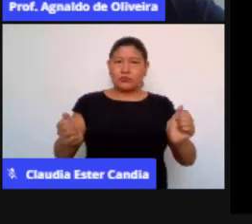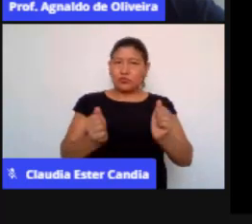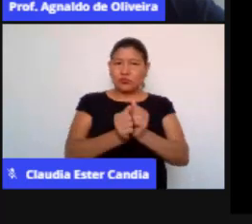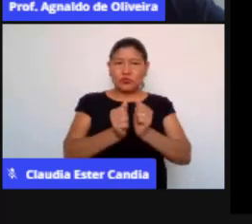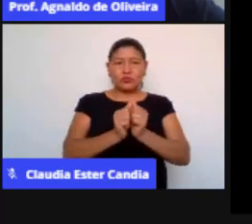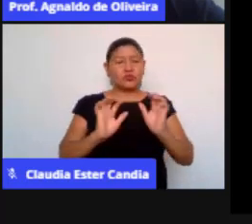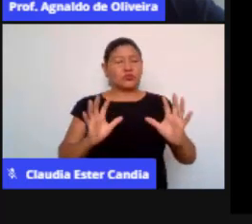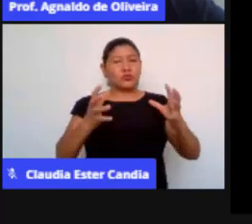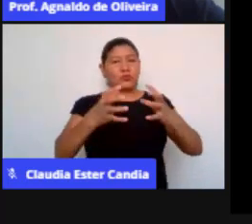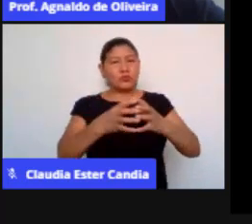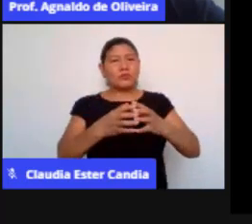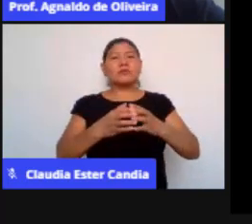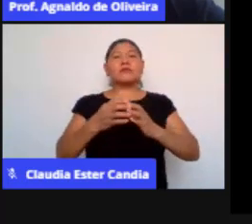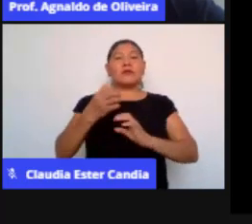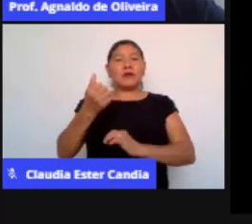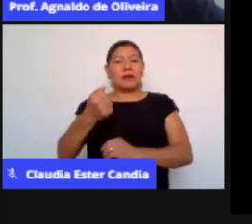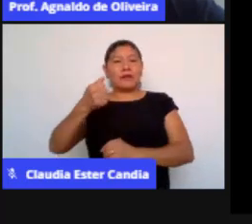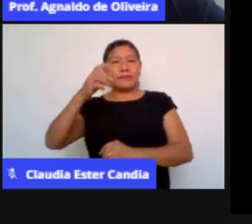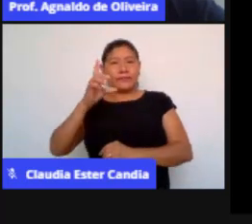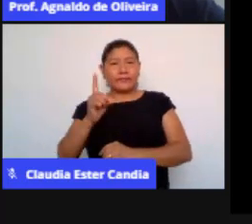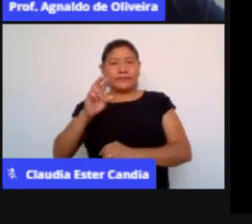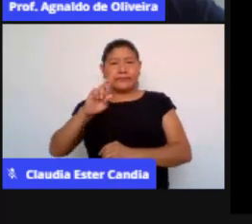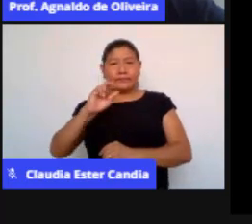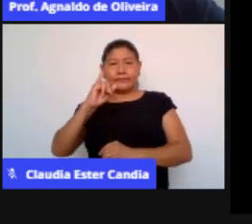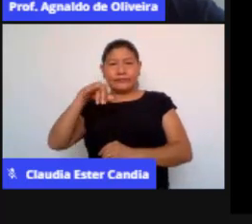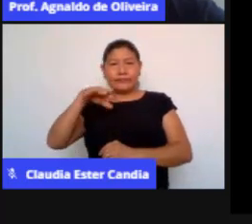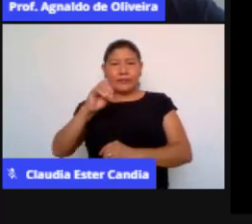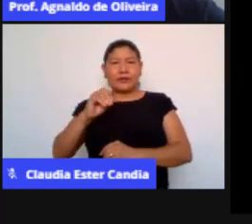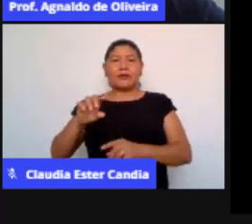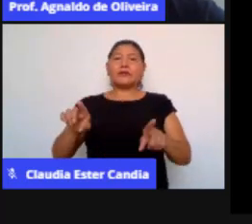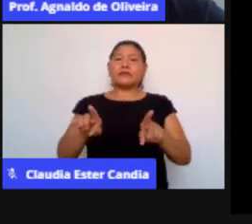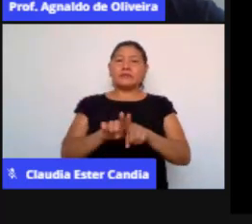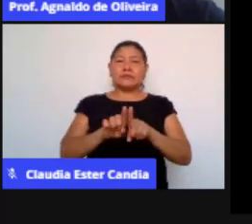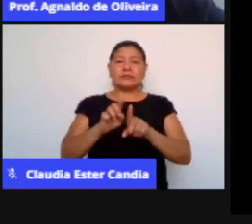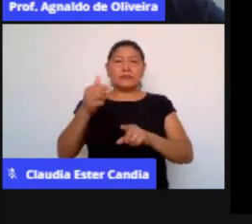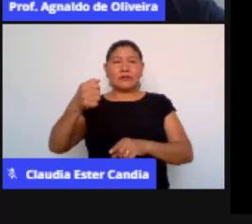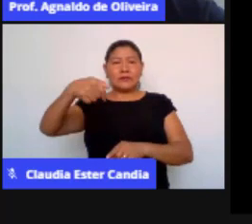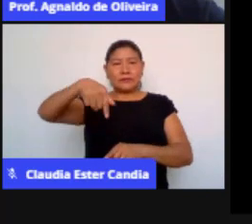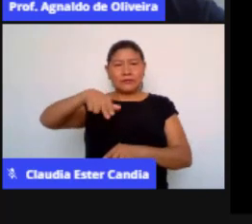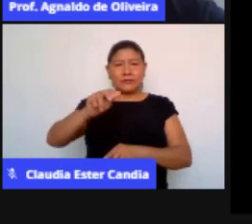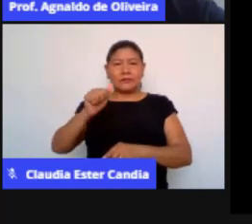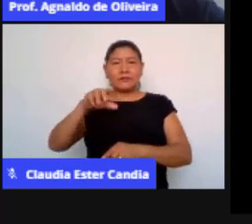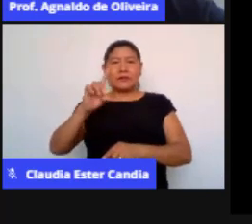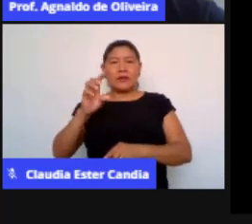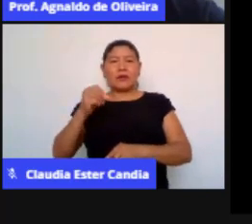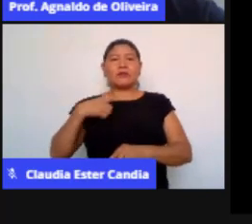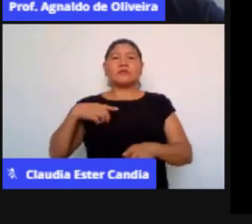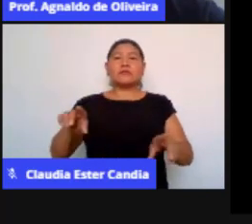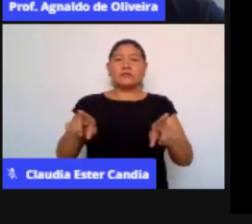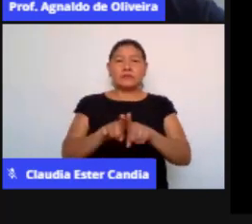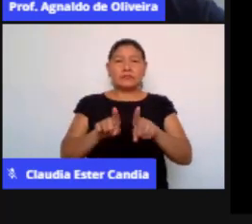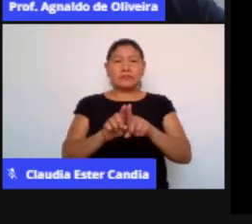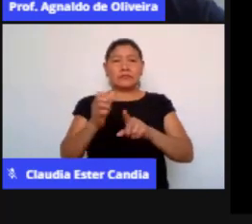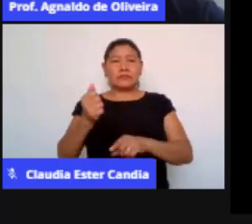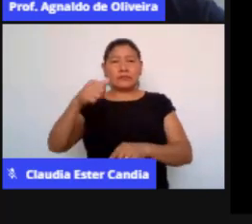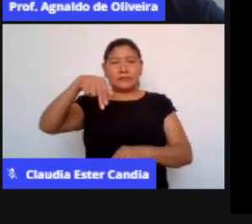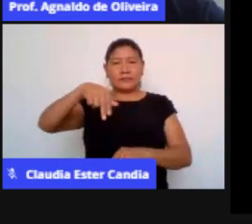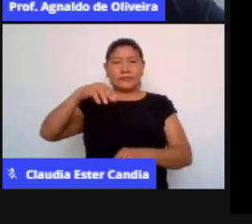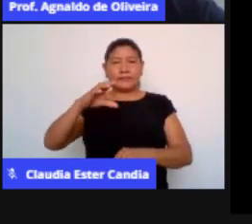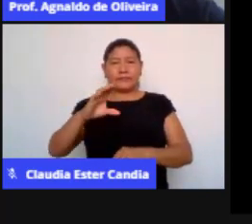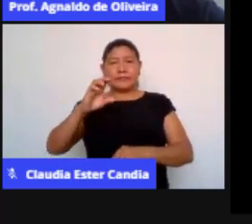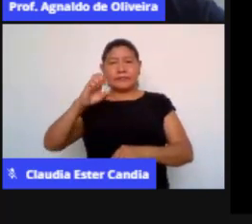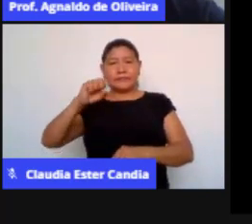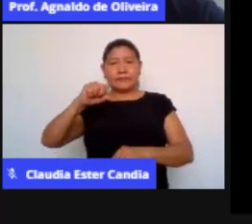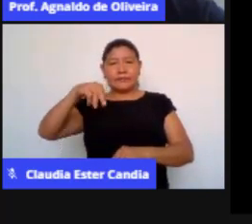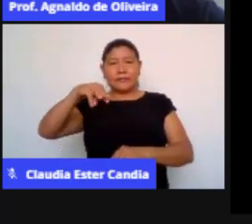o Agnaldo, que vocês estão vendo aí também, o Anselmo de Souza Filgueira, é o nosso novo colega que faz parte da equipe,